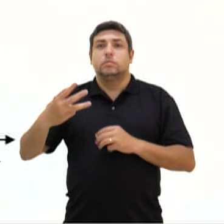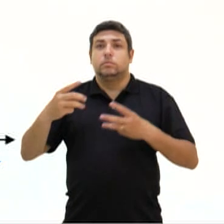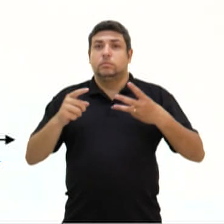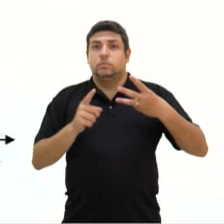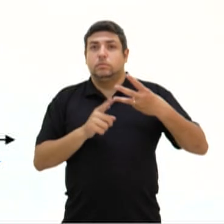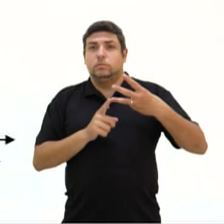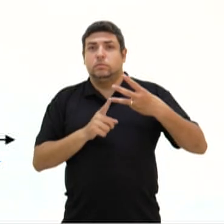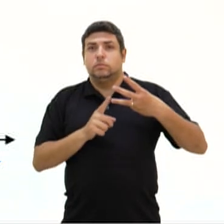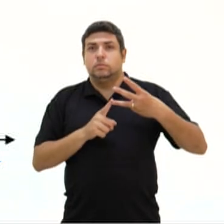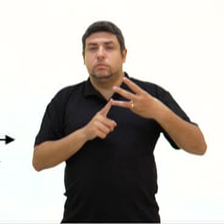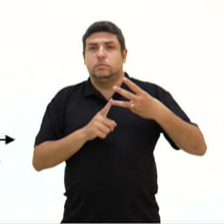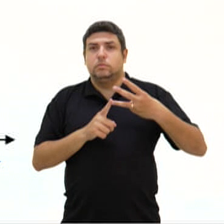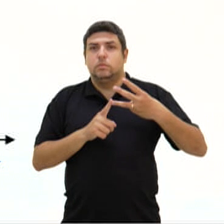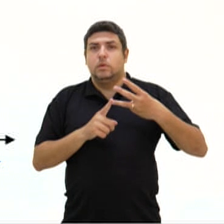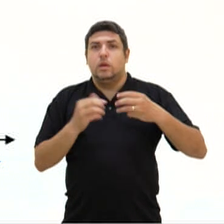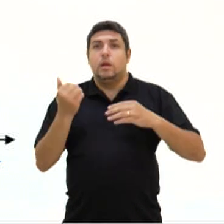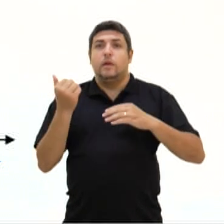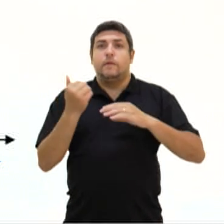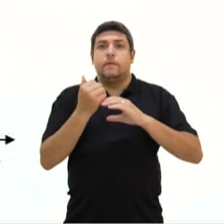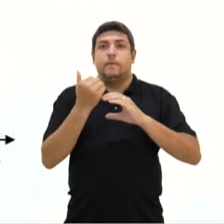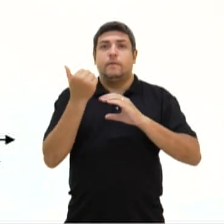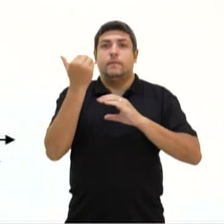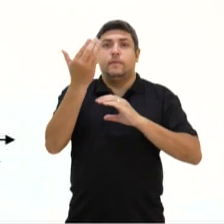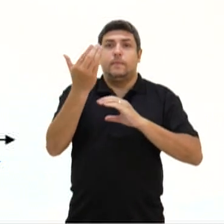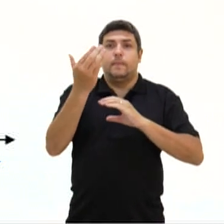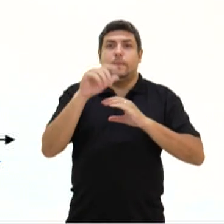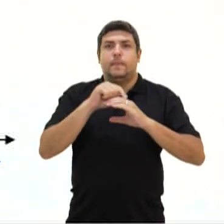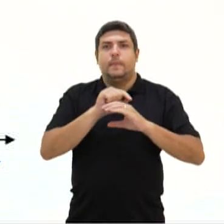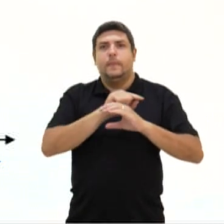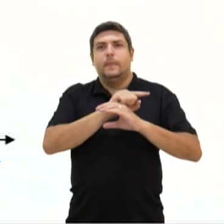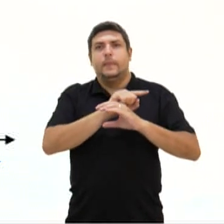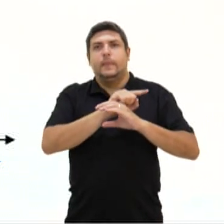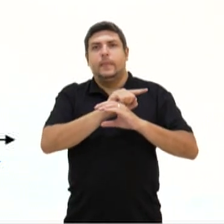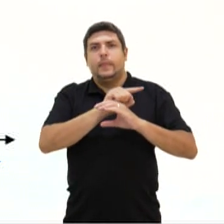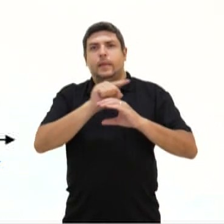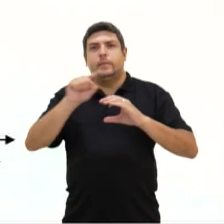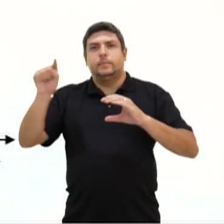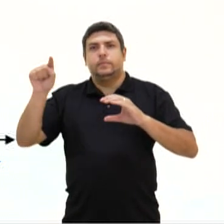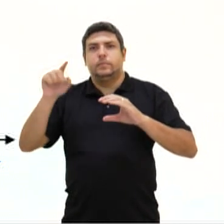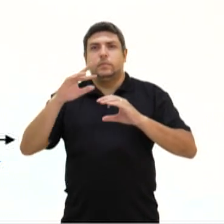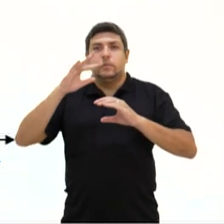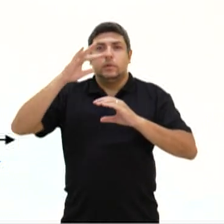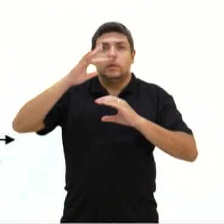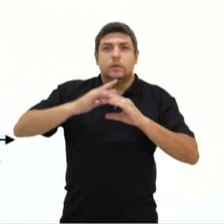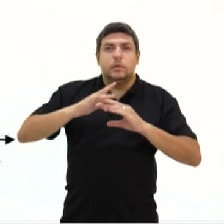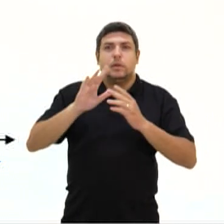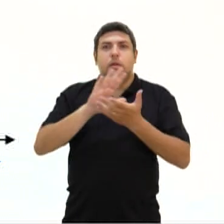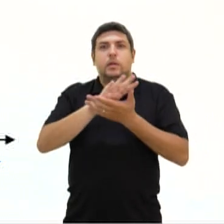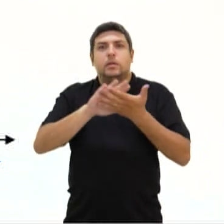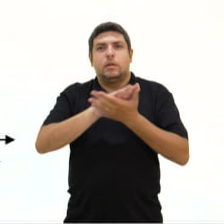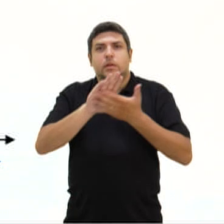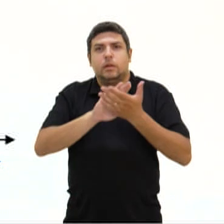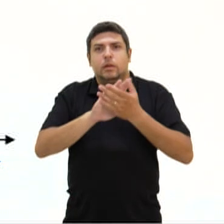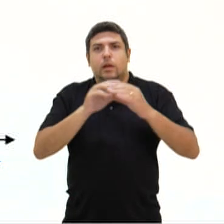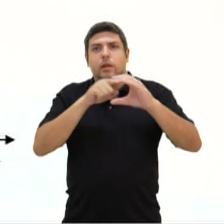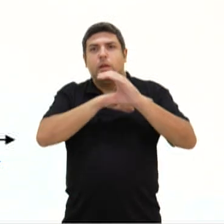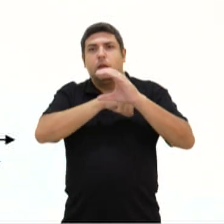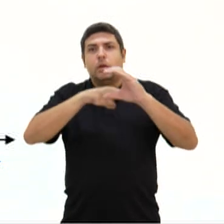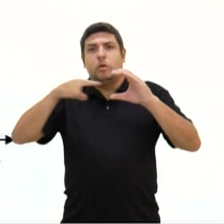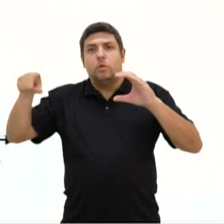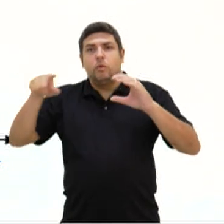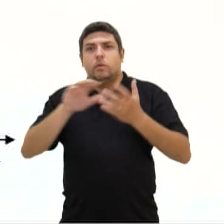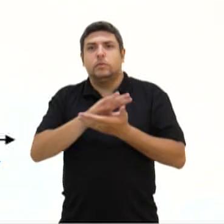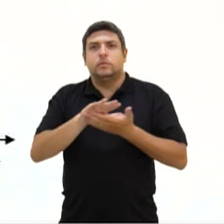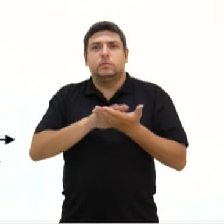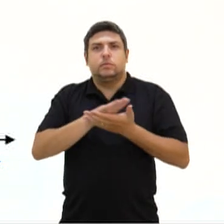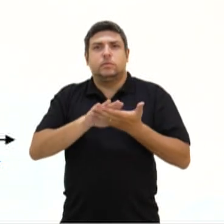a reta está fora da circunferência. Essa reta, ela não tangencia e nem ela corta a circunferência.